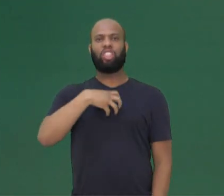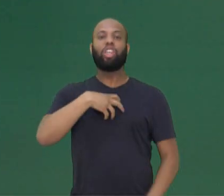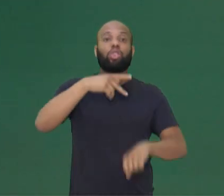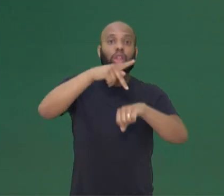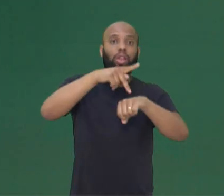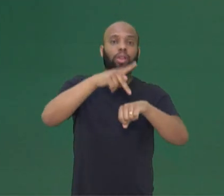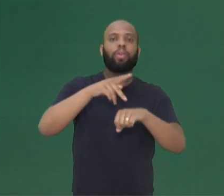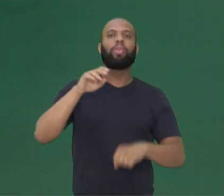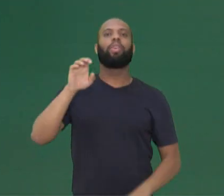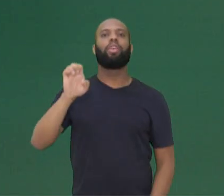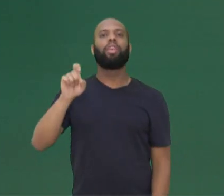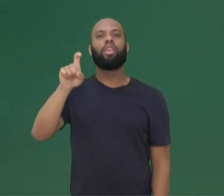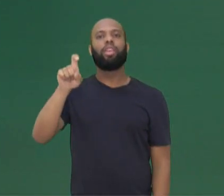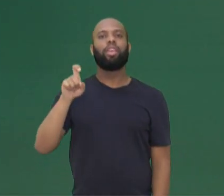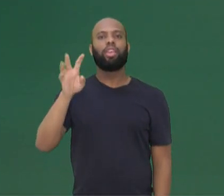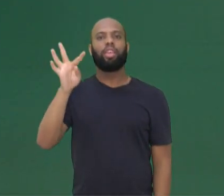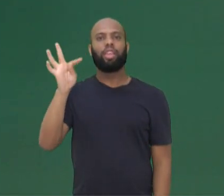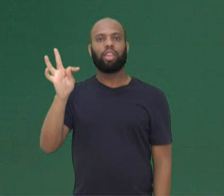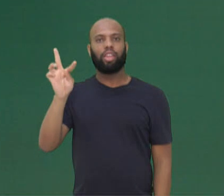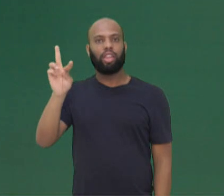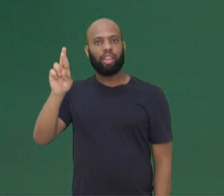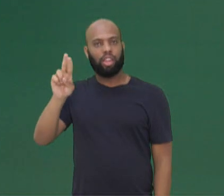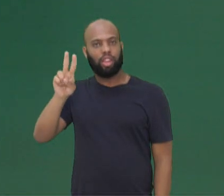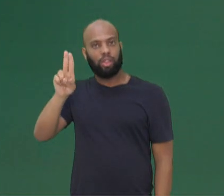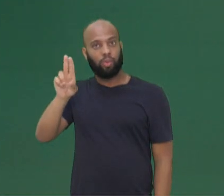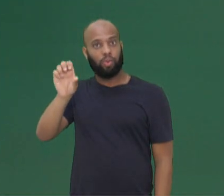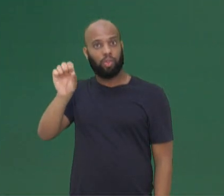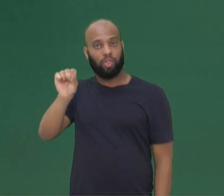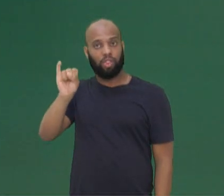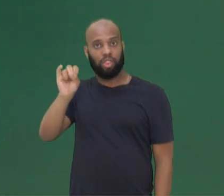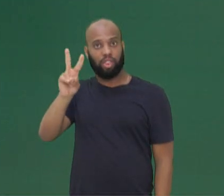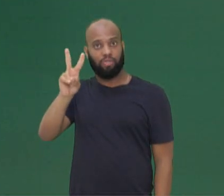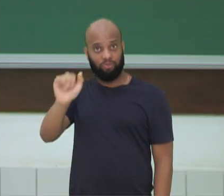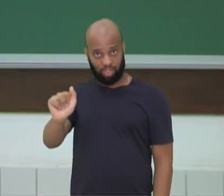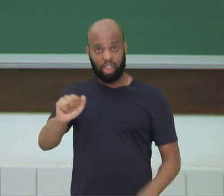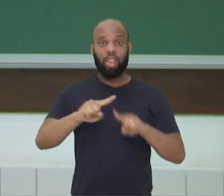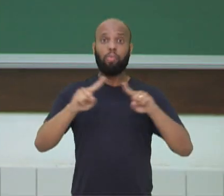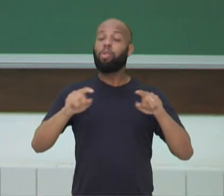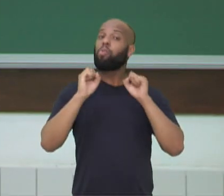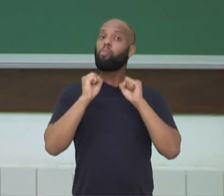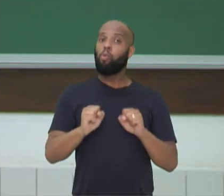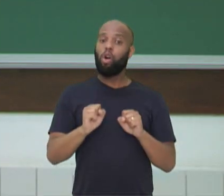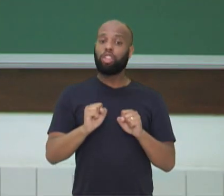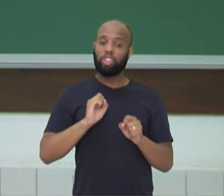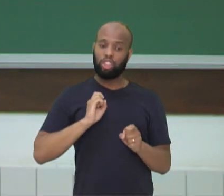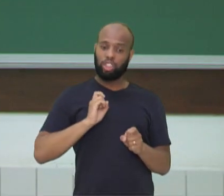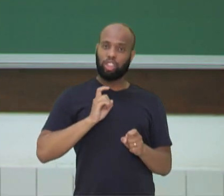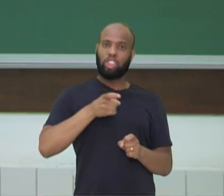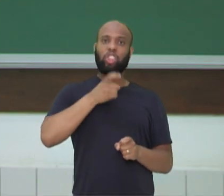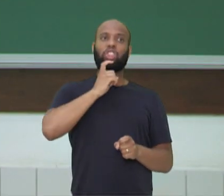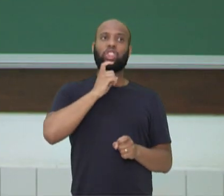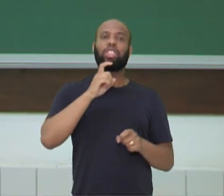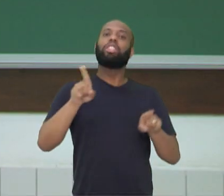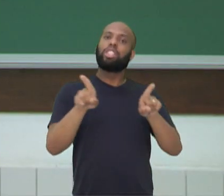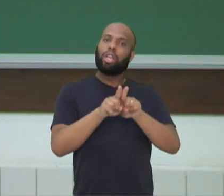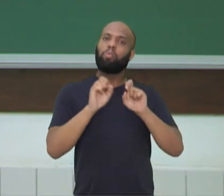magmática do tipo extrusiva. Só que esse magma ele pode se resfriar no